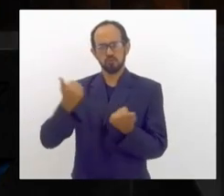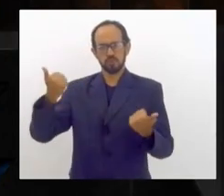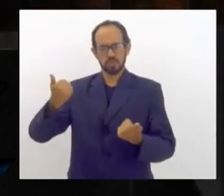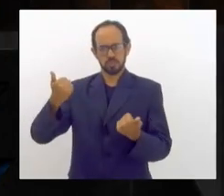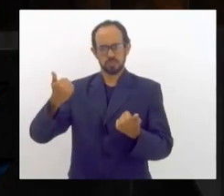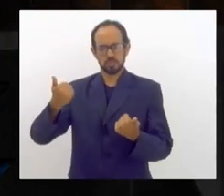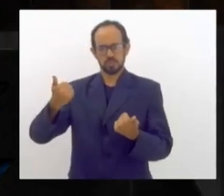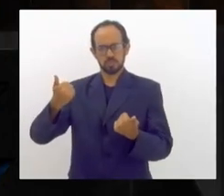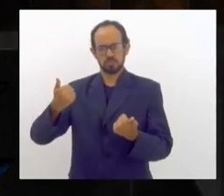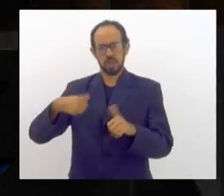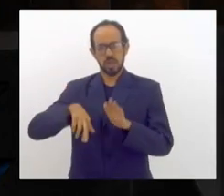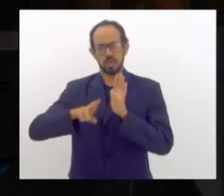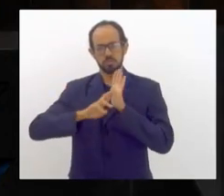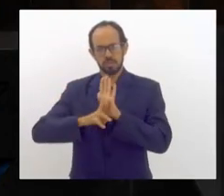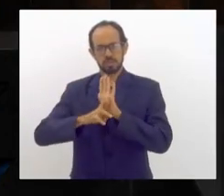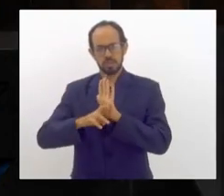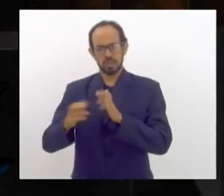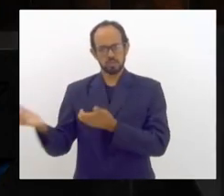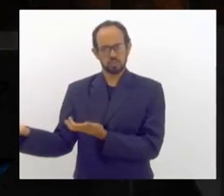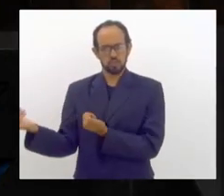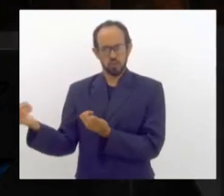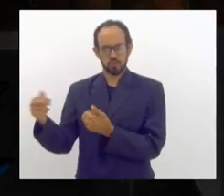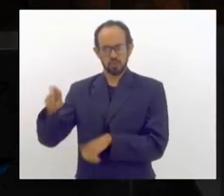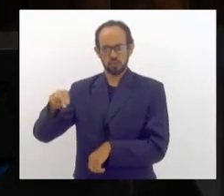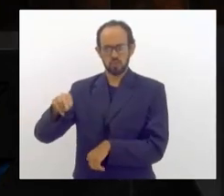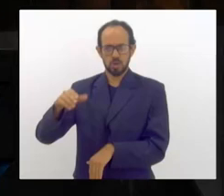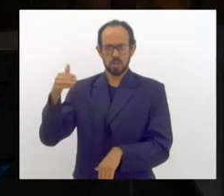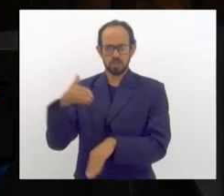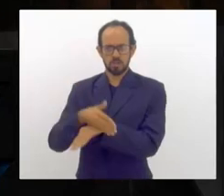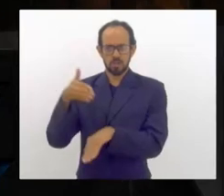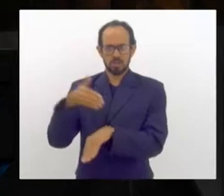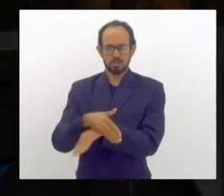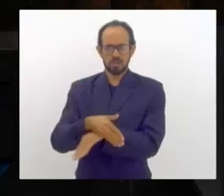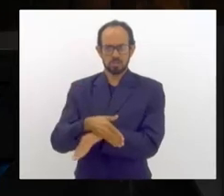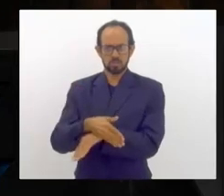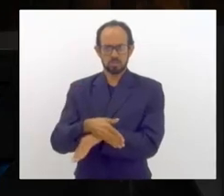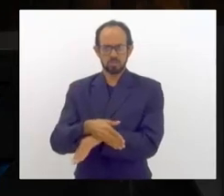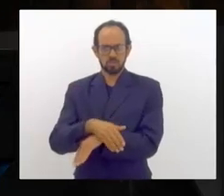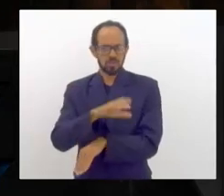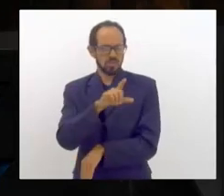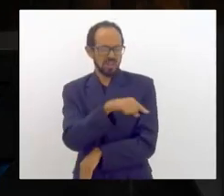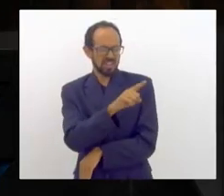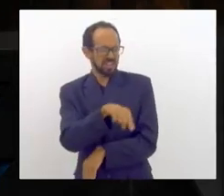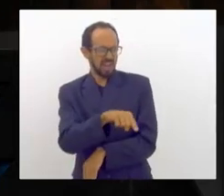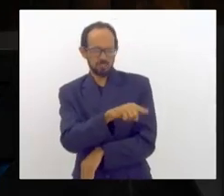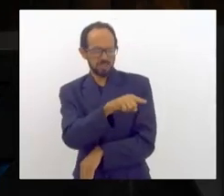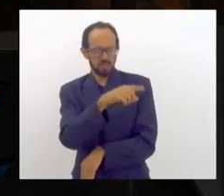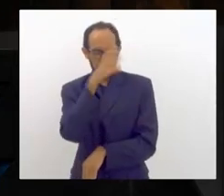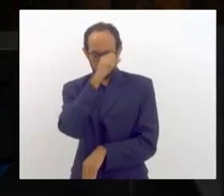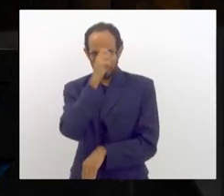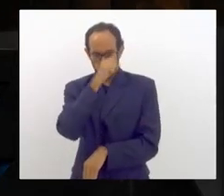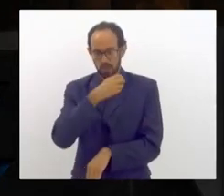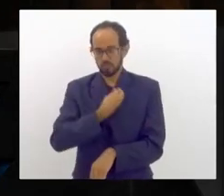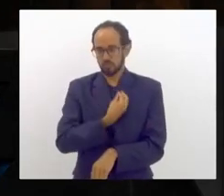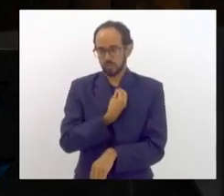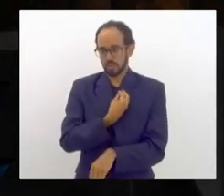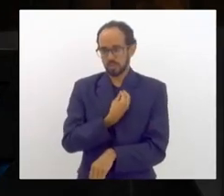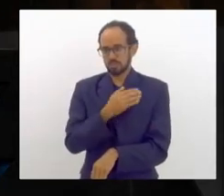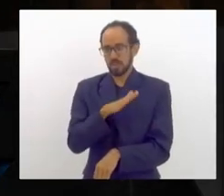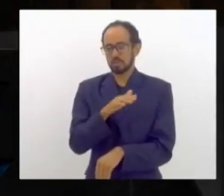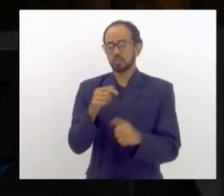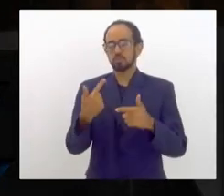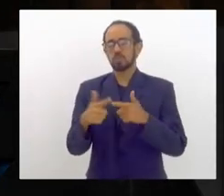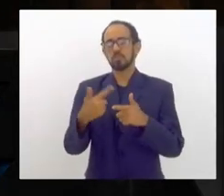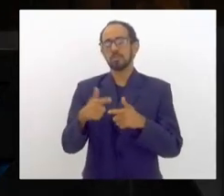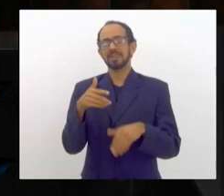representar esse jovem que nunca teve acesso, não, cancelamento é o de menos, ele aprende com a vida, o problema é ter acesso ao recurso,